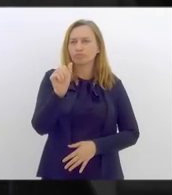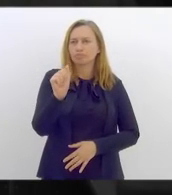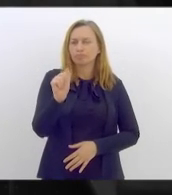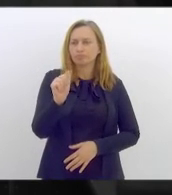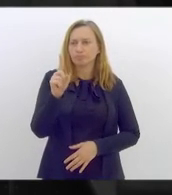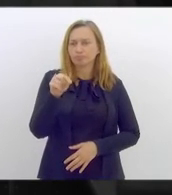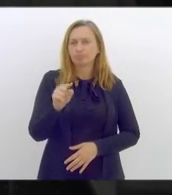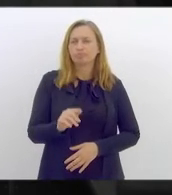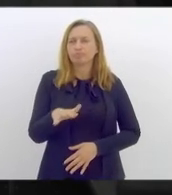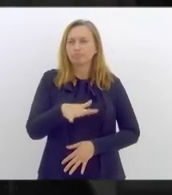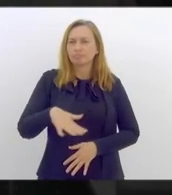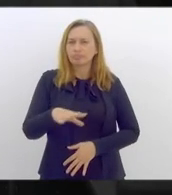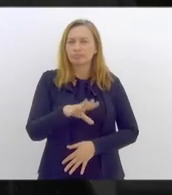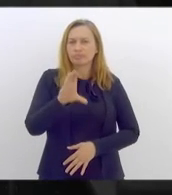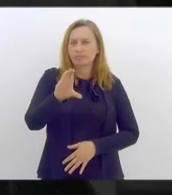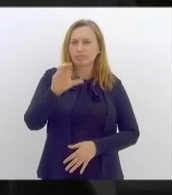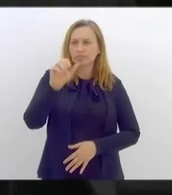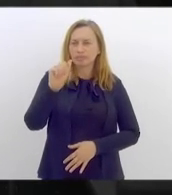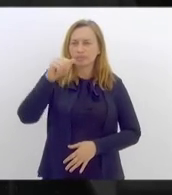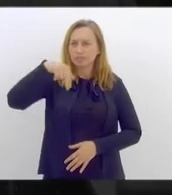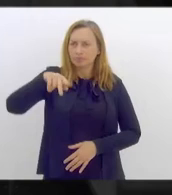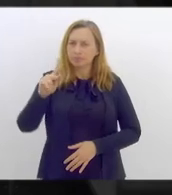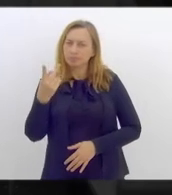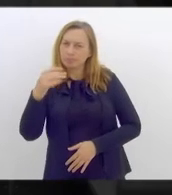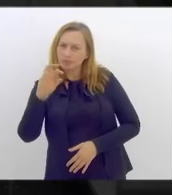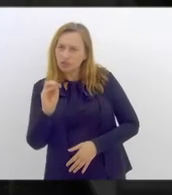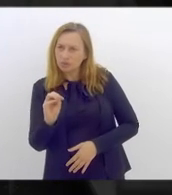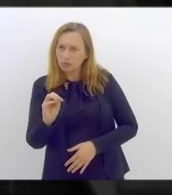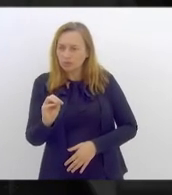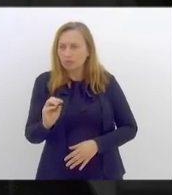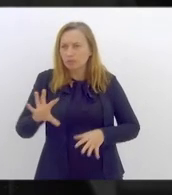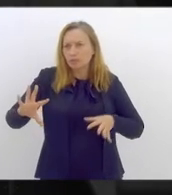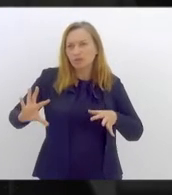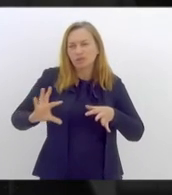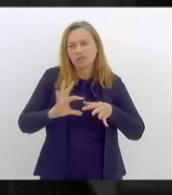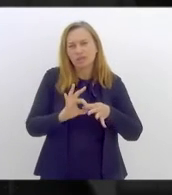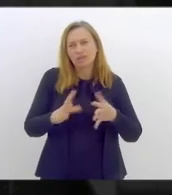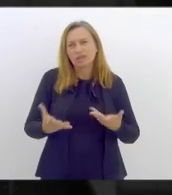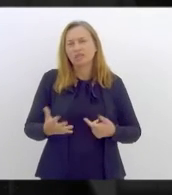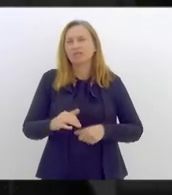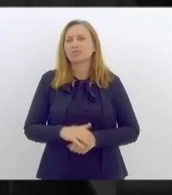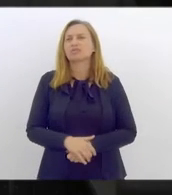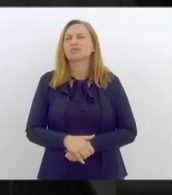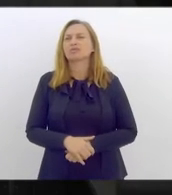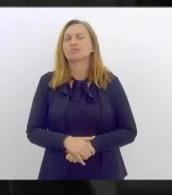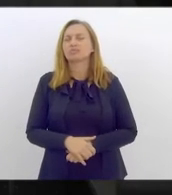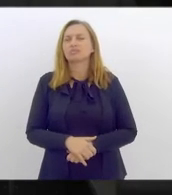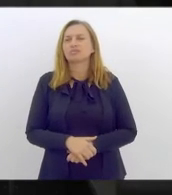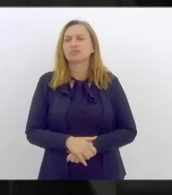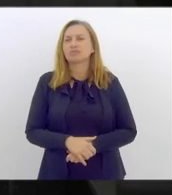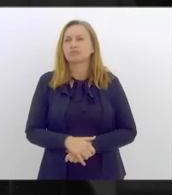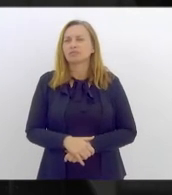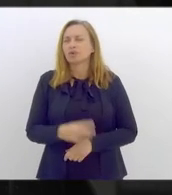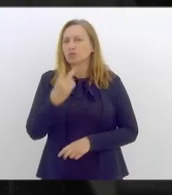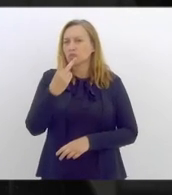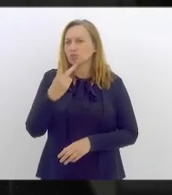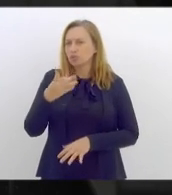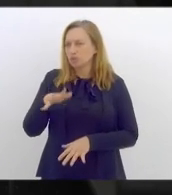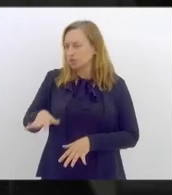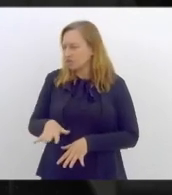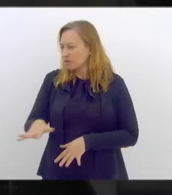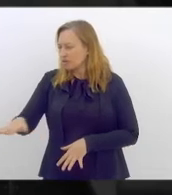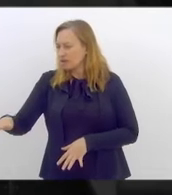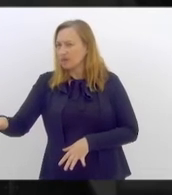na área de Campinho modo fubá entrega integra um complexo né que se comunica que se